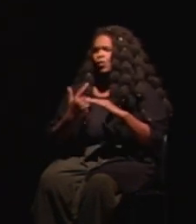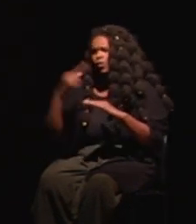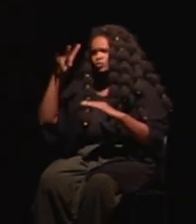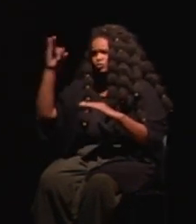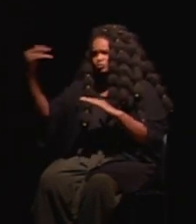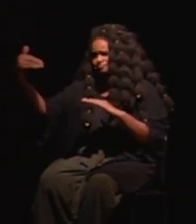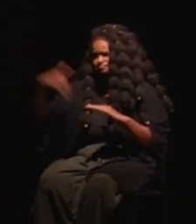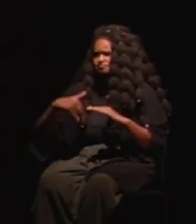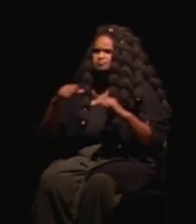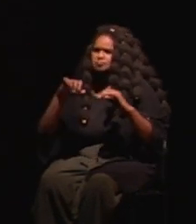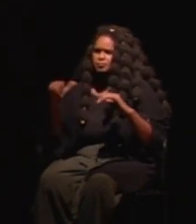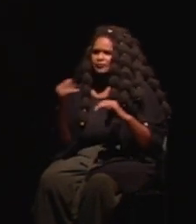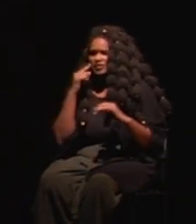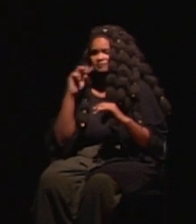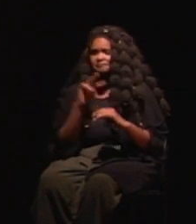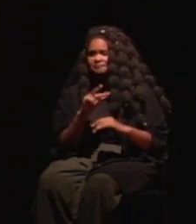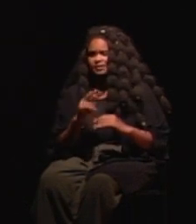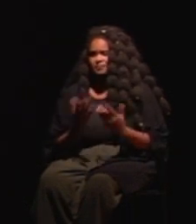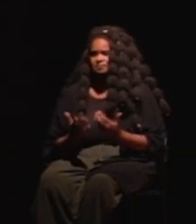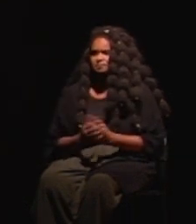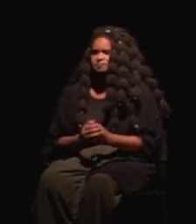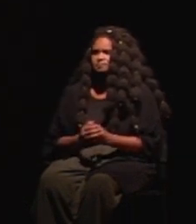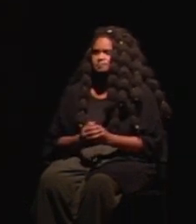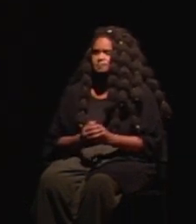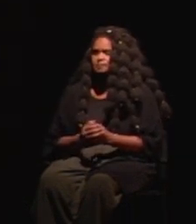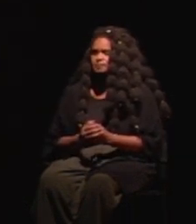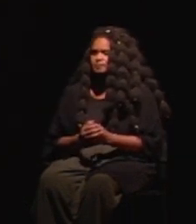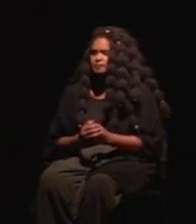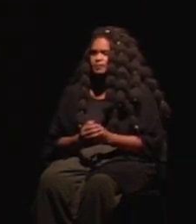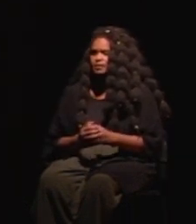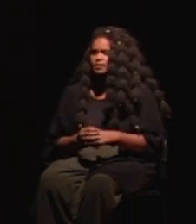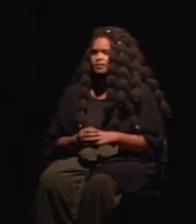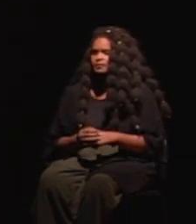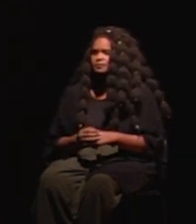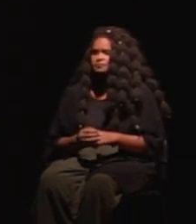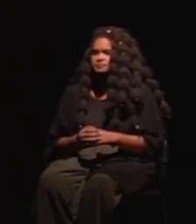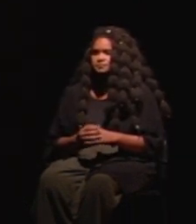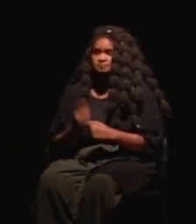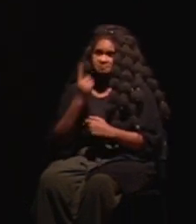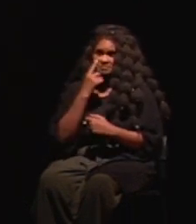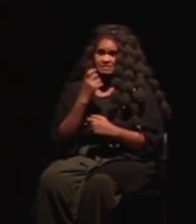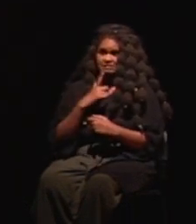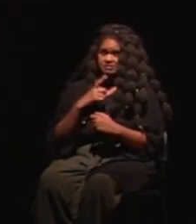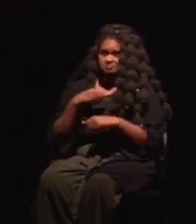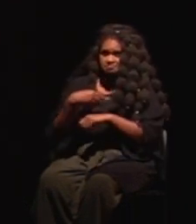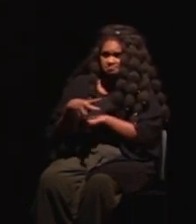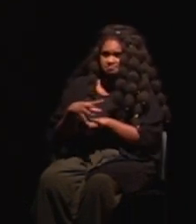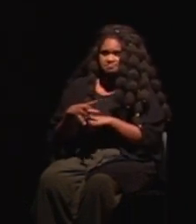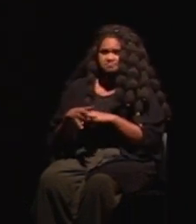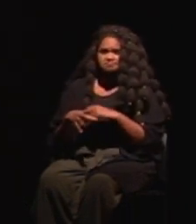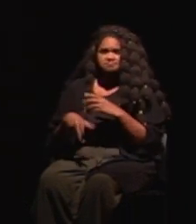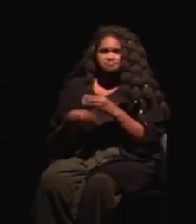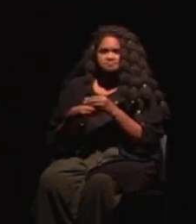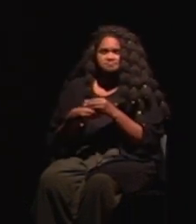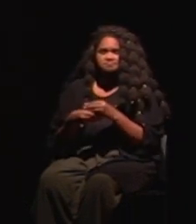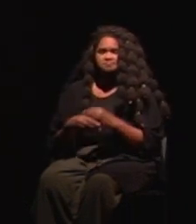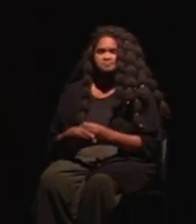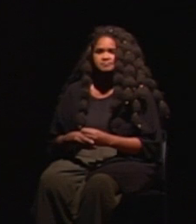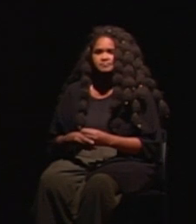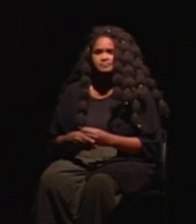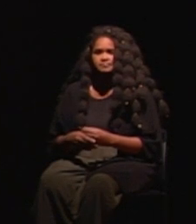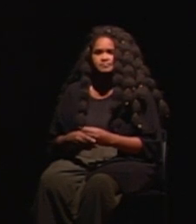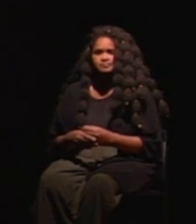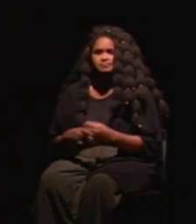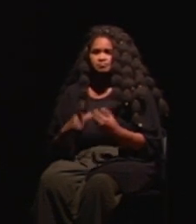ver. E deixa eu ver se tem mais algum recado aqui para dar de encerramento. Eliana, tem mais